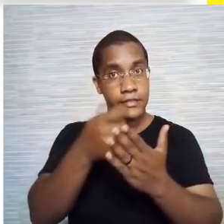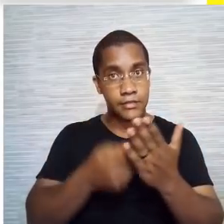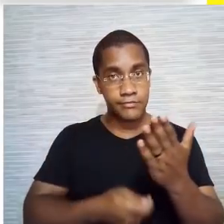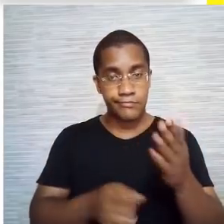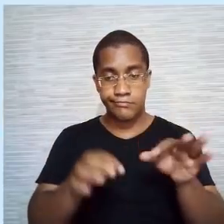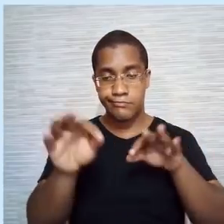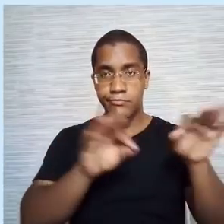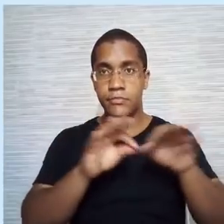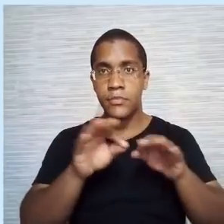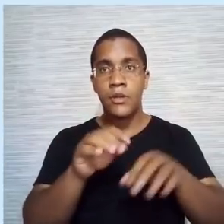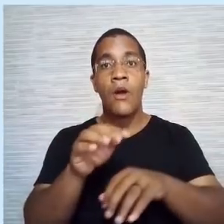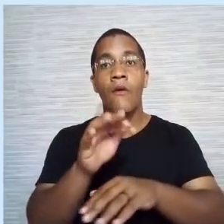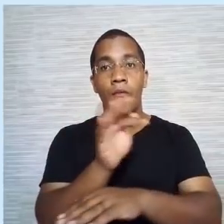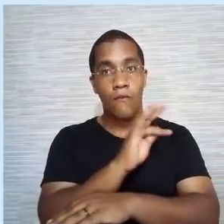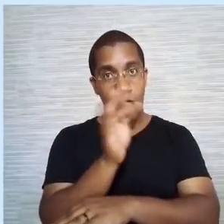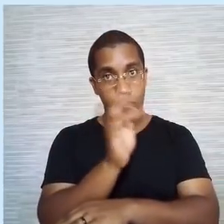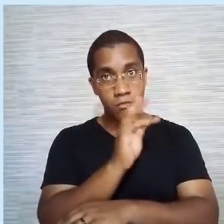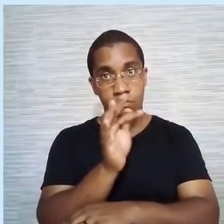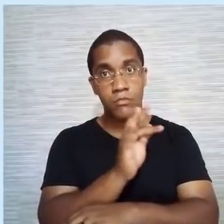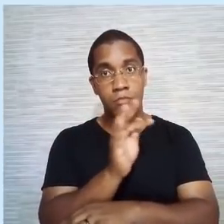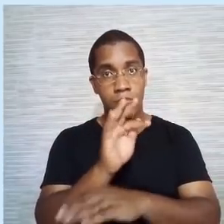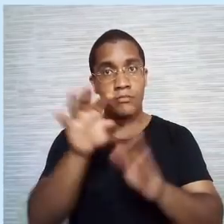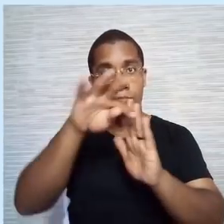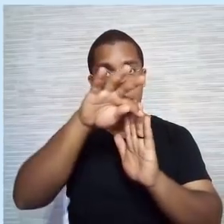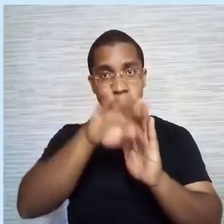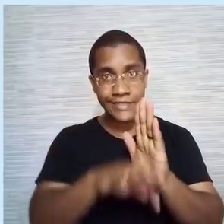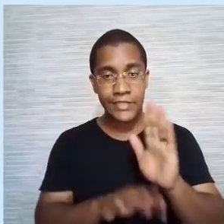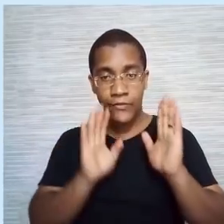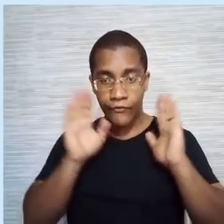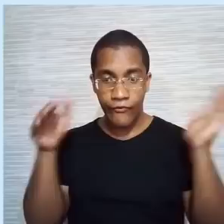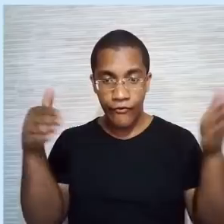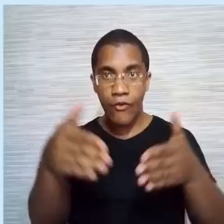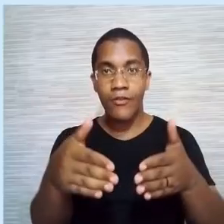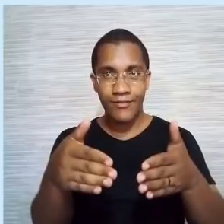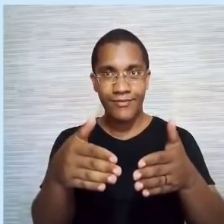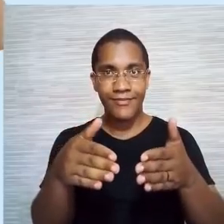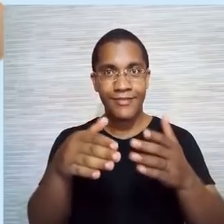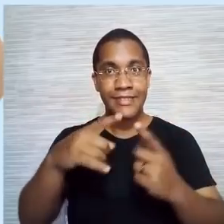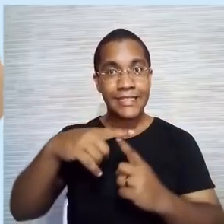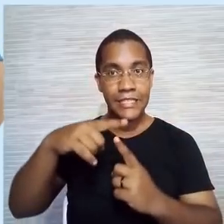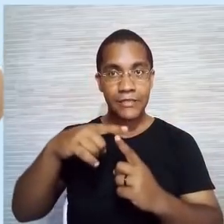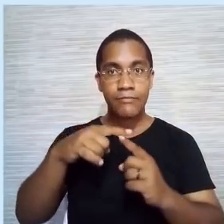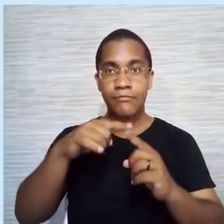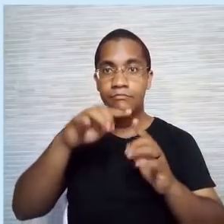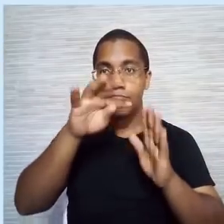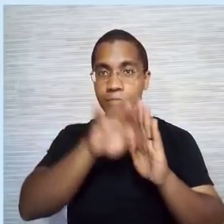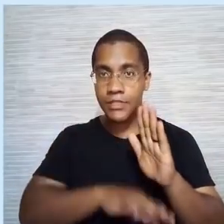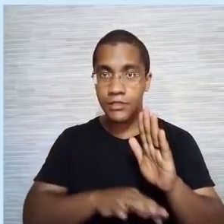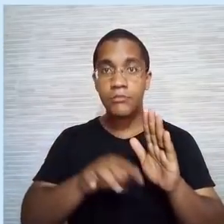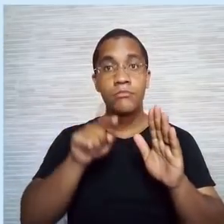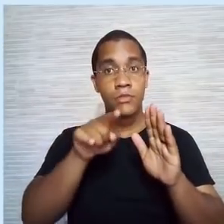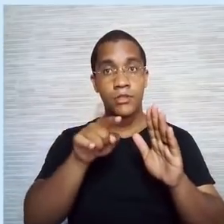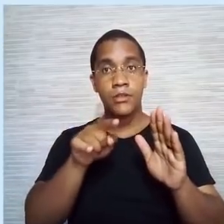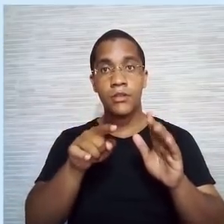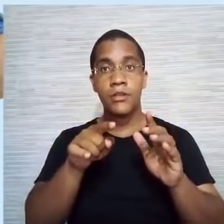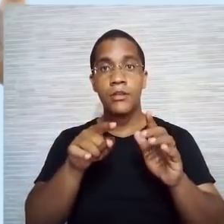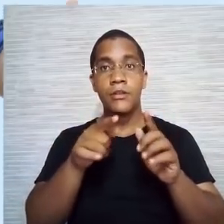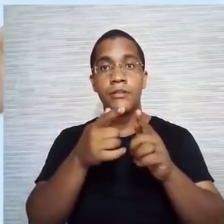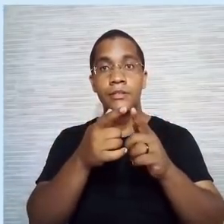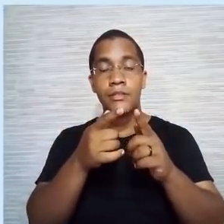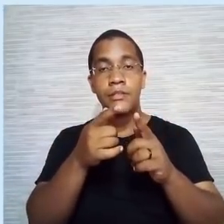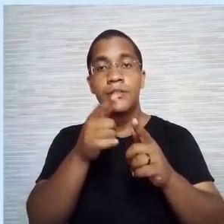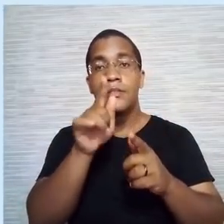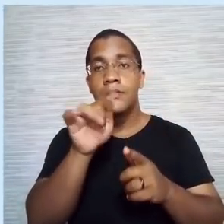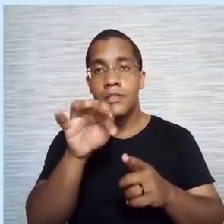mais elaborada é justamente para aquele gênero textual que você escolher, que será um gênero